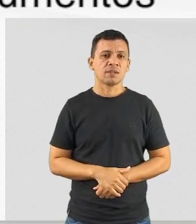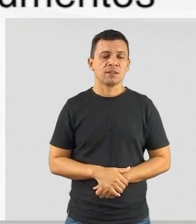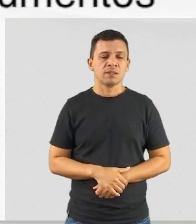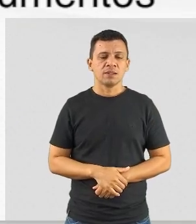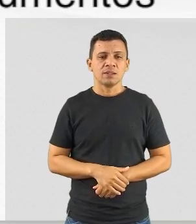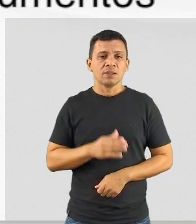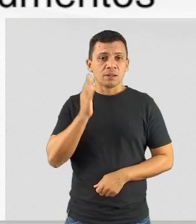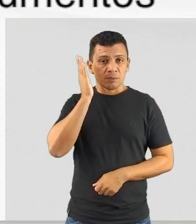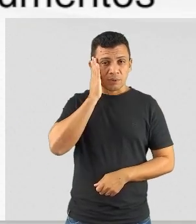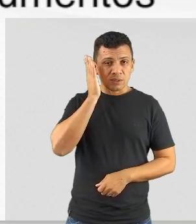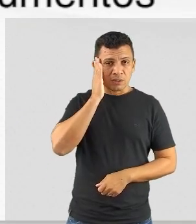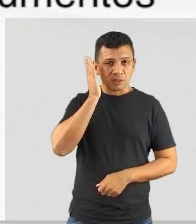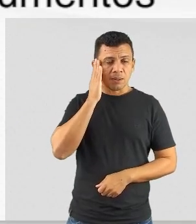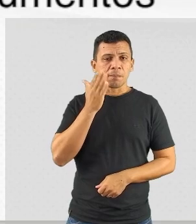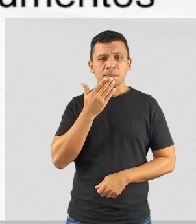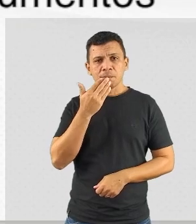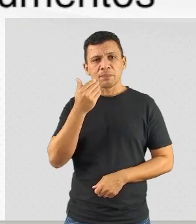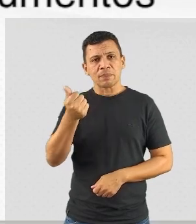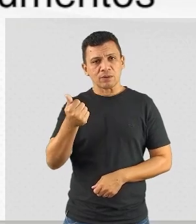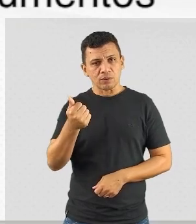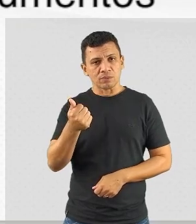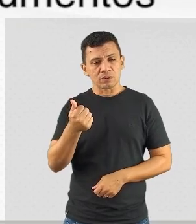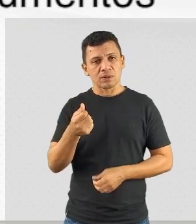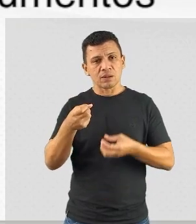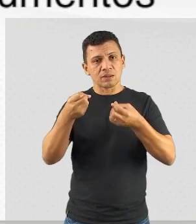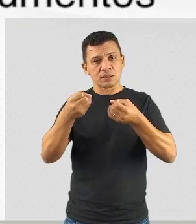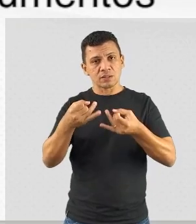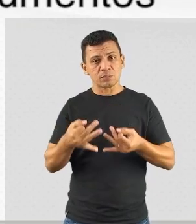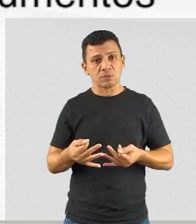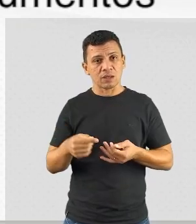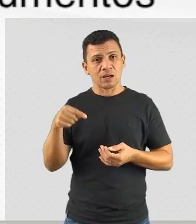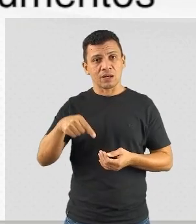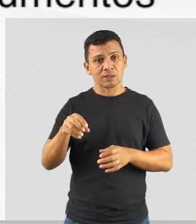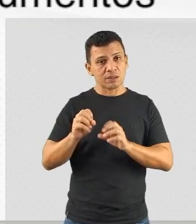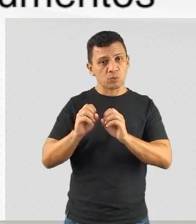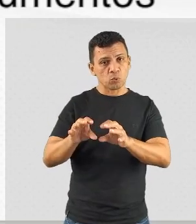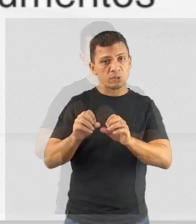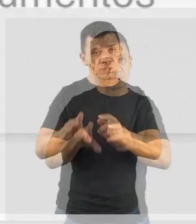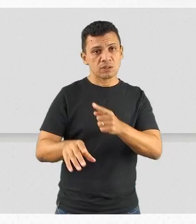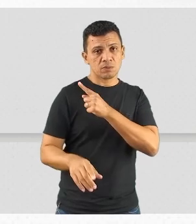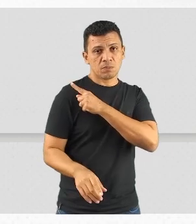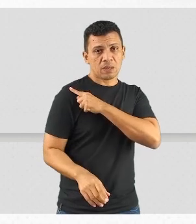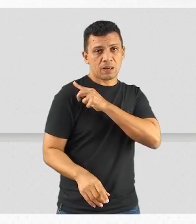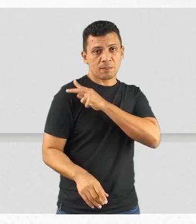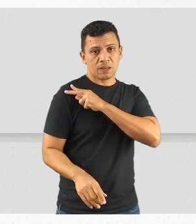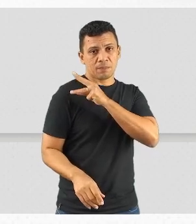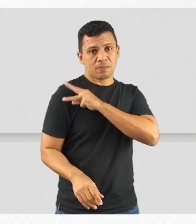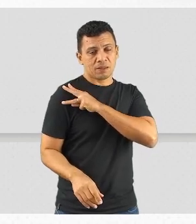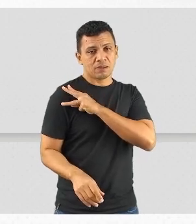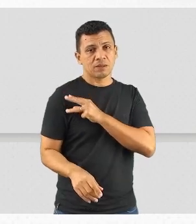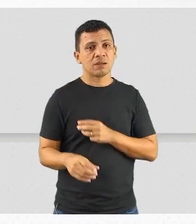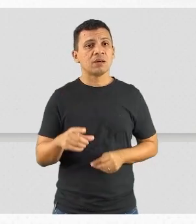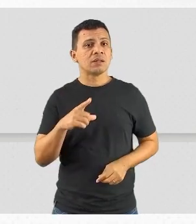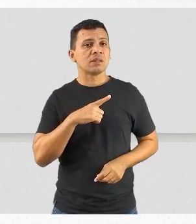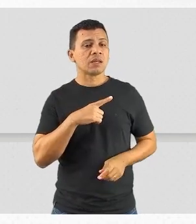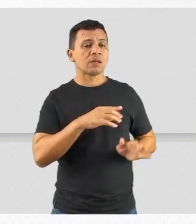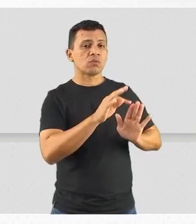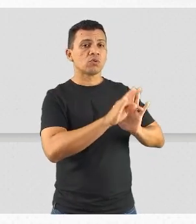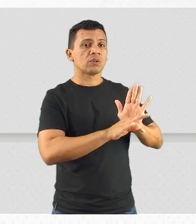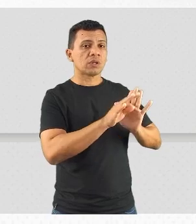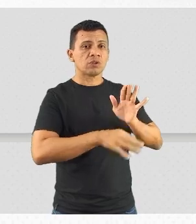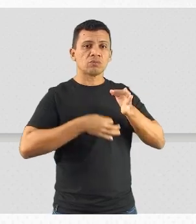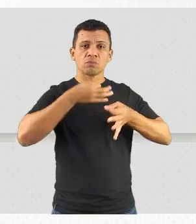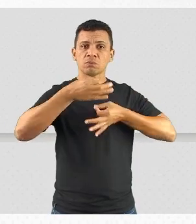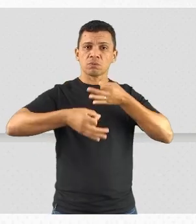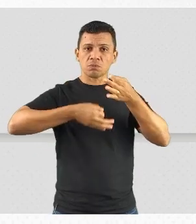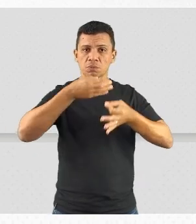para a gente entender um pouco mais, já que a gente está falando do ensino médio, né? E aí a gente trabalha muito com os textos dissertativos,